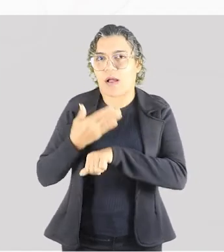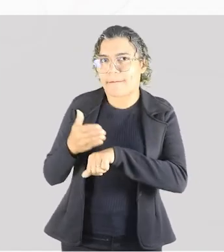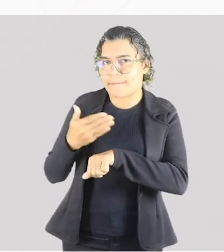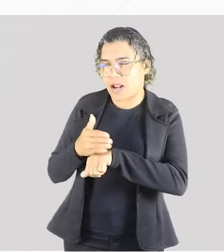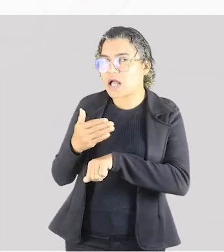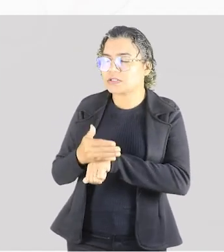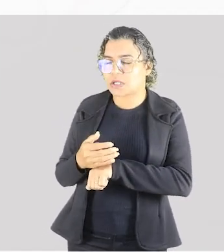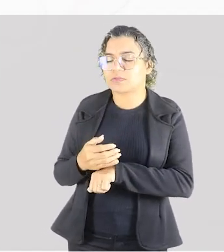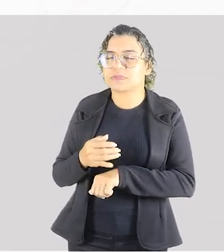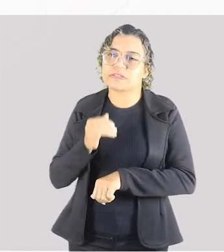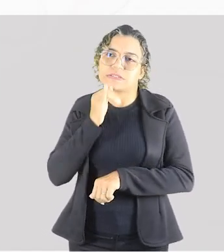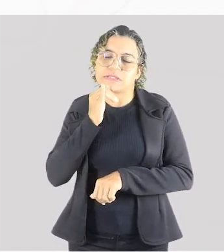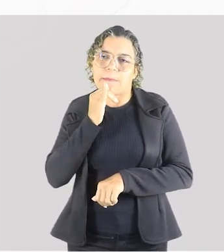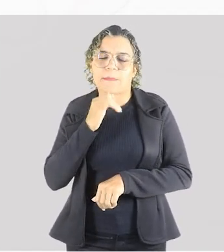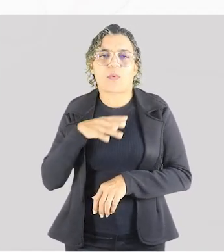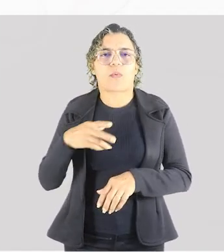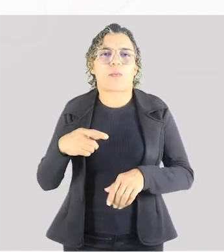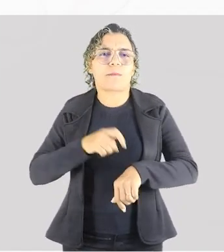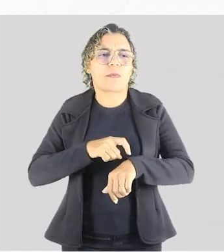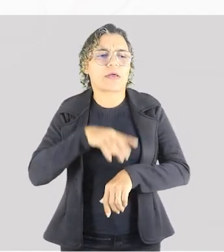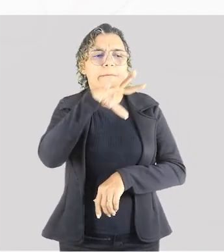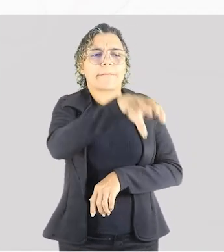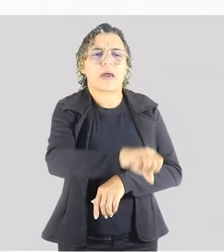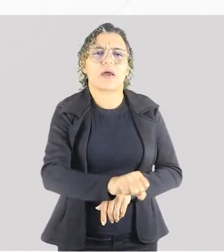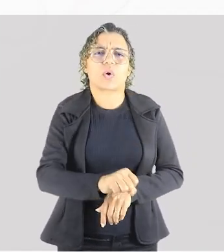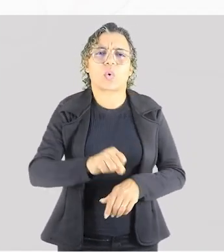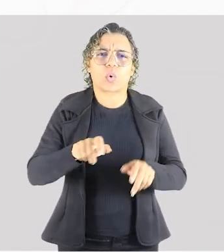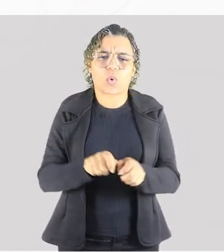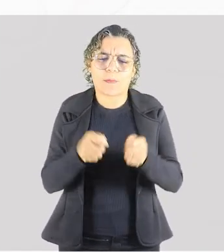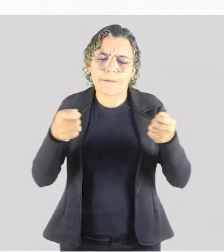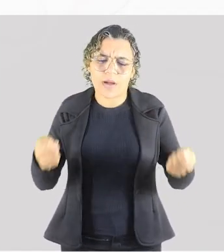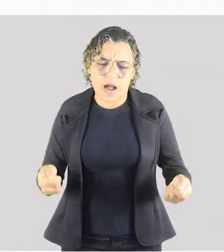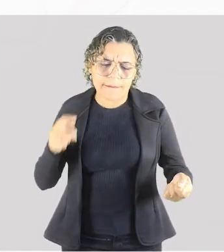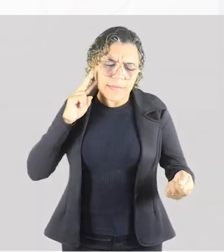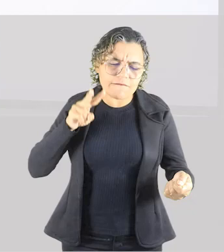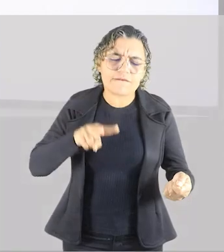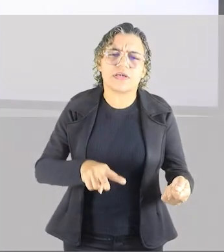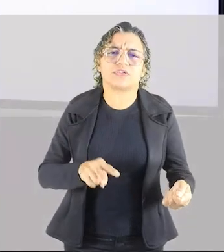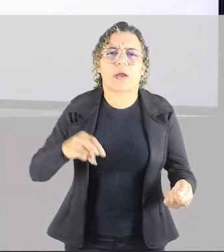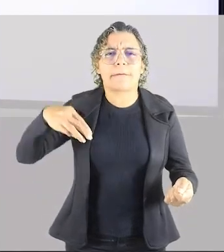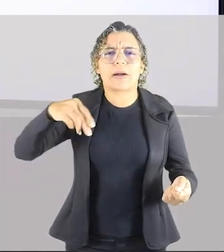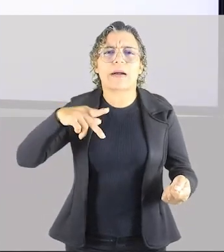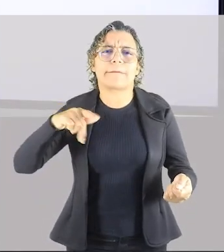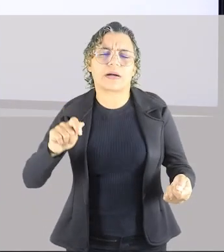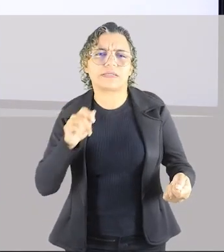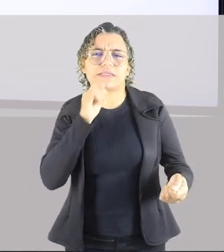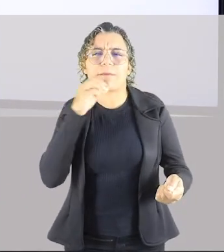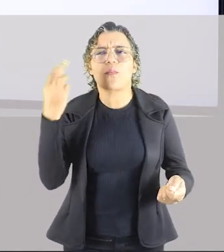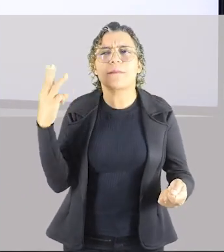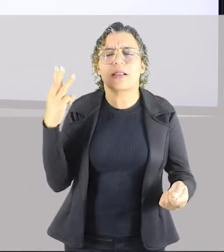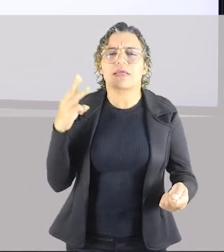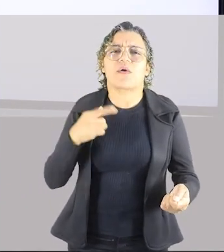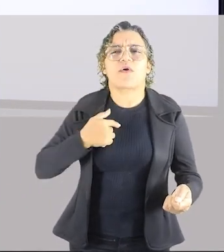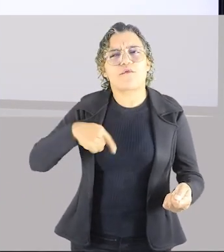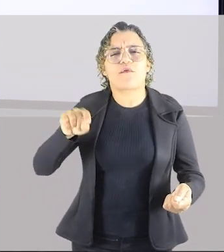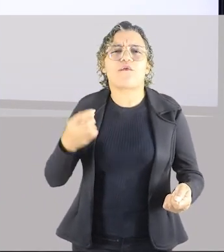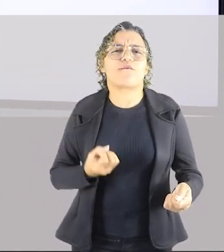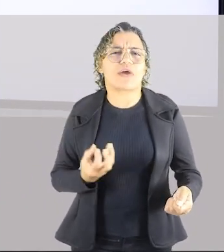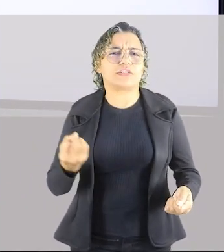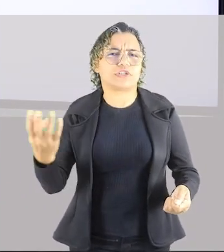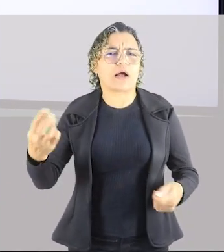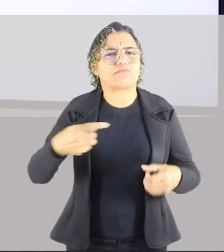quero saber quando eu pego um mapa, que eu comecei a aula falando, poxa, Marcos, eu pego um mapa, por exemplo, do Maranhão, vou fazer uma viagem entre as